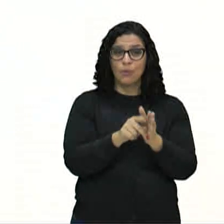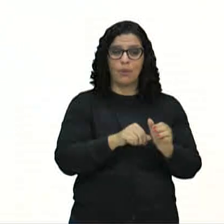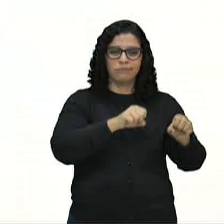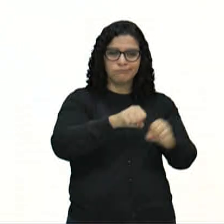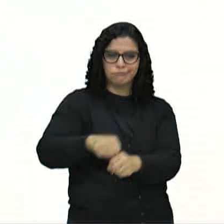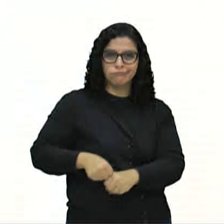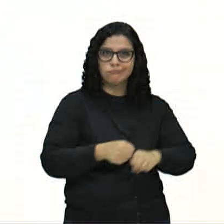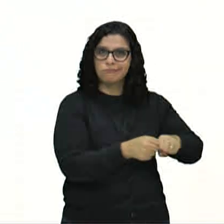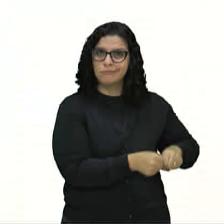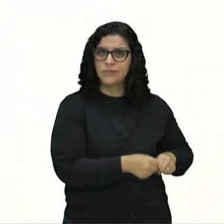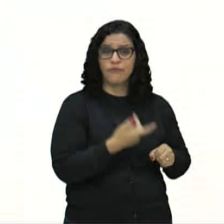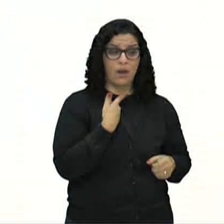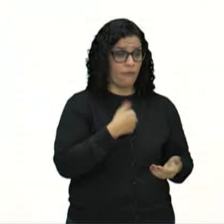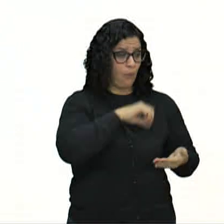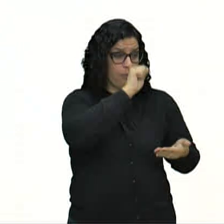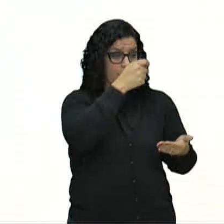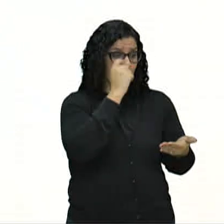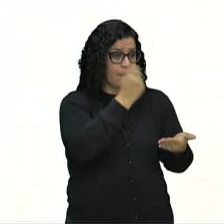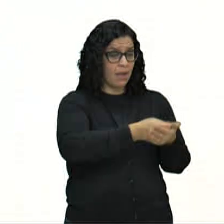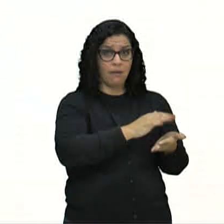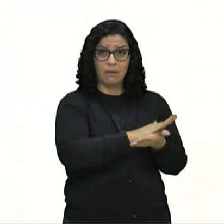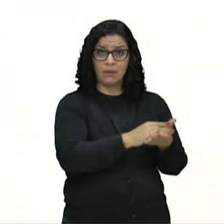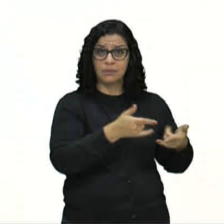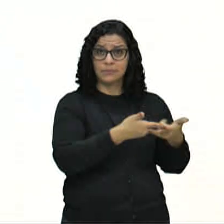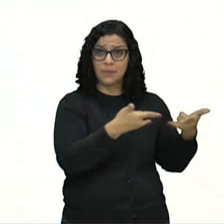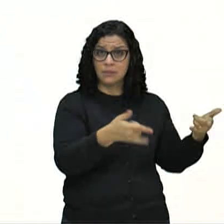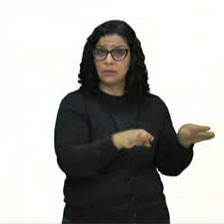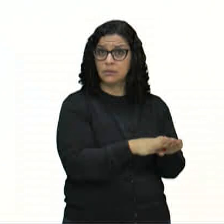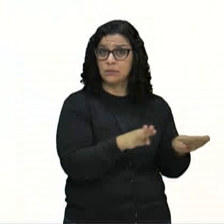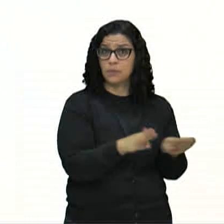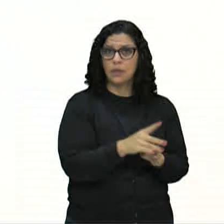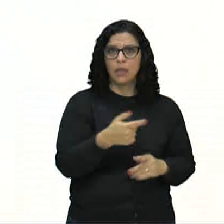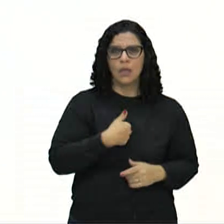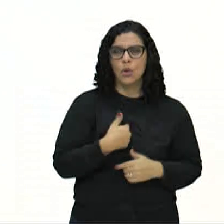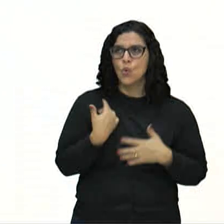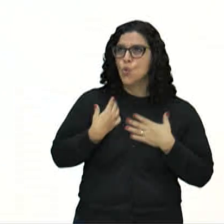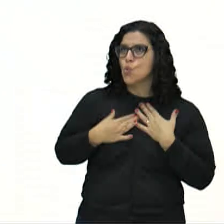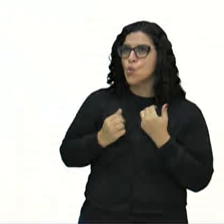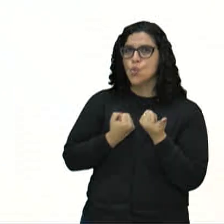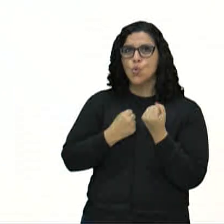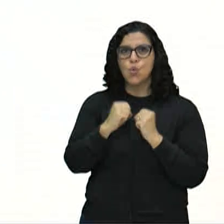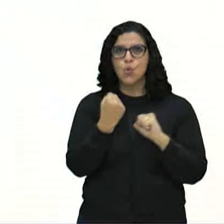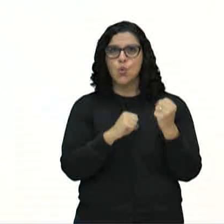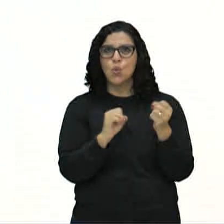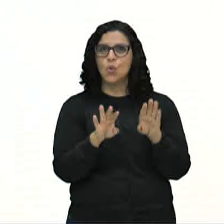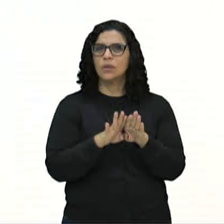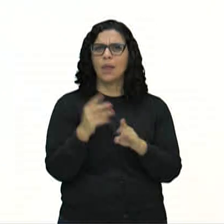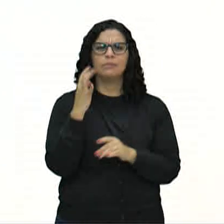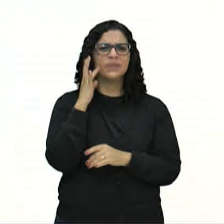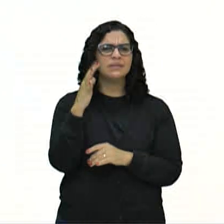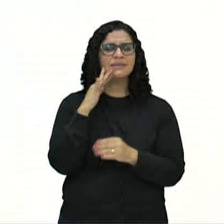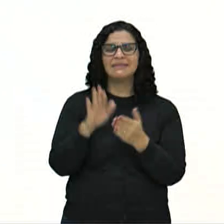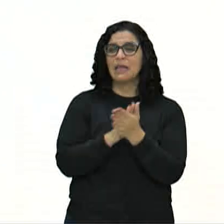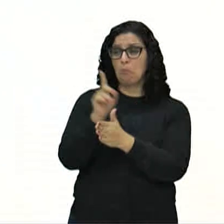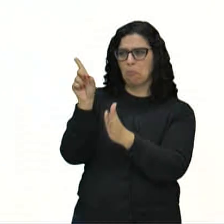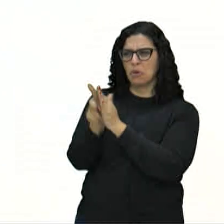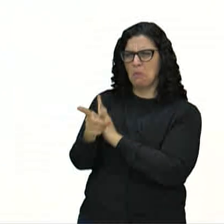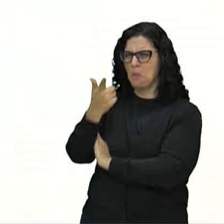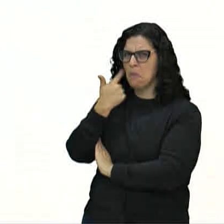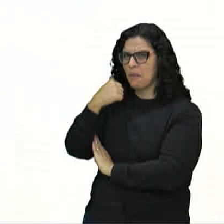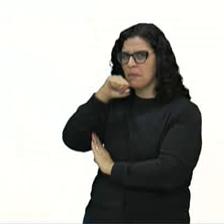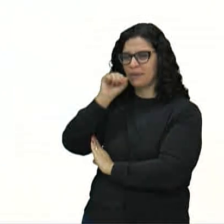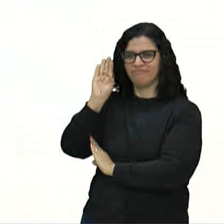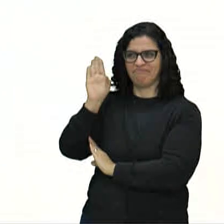é, que nada pagaria pela passagem. Fiquei tão entusiasmado que nem pensei em consultar meus